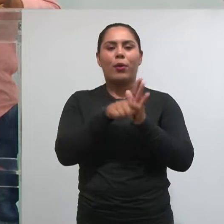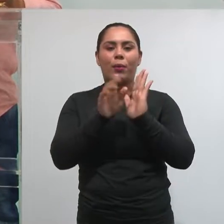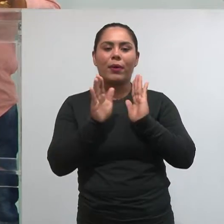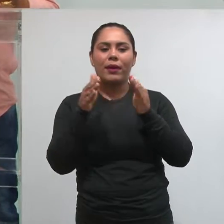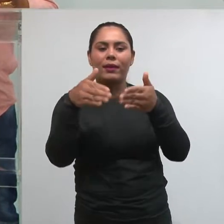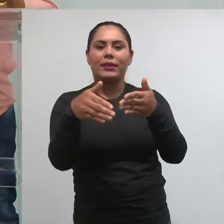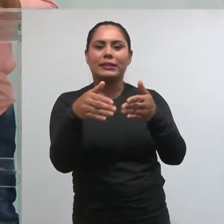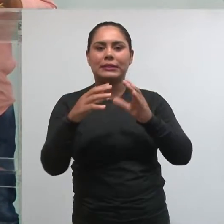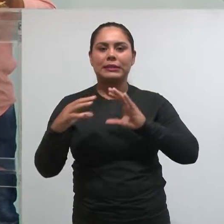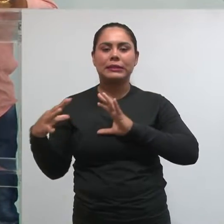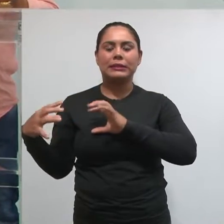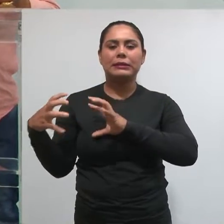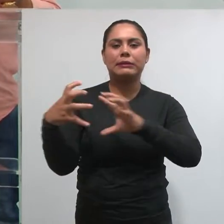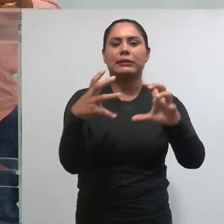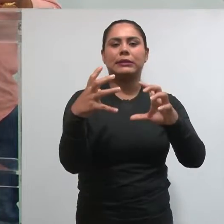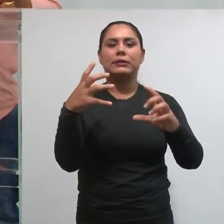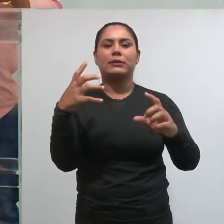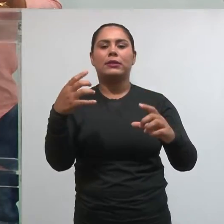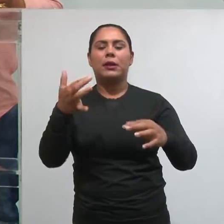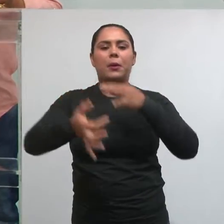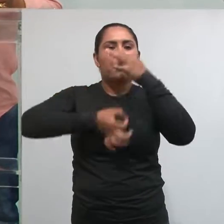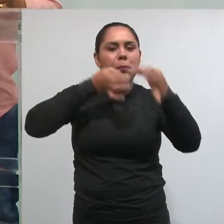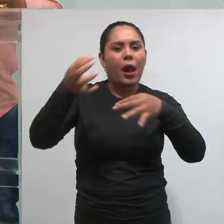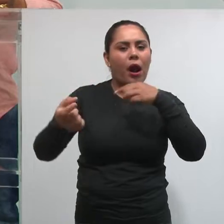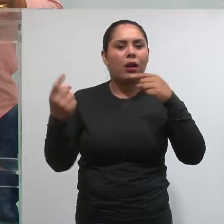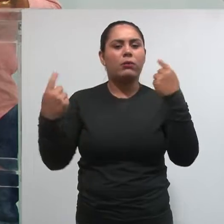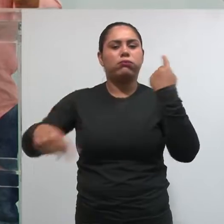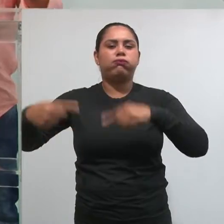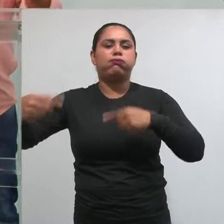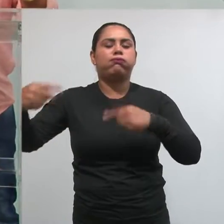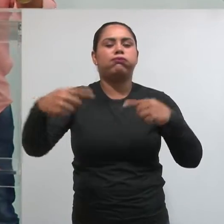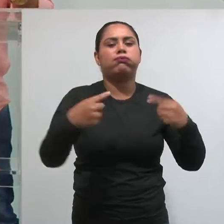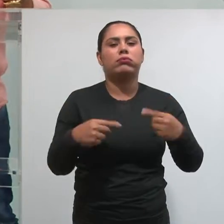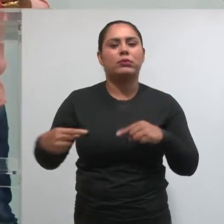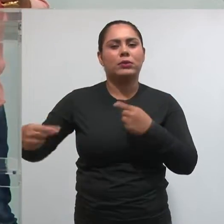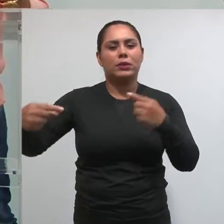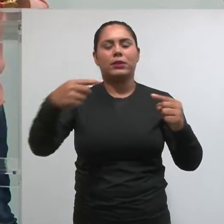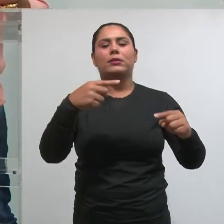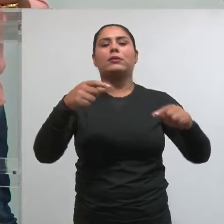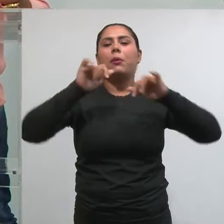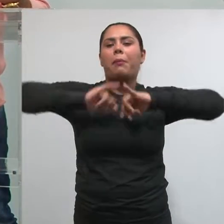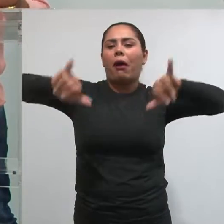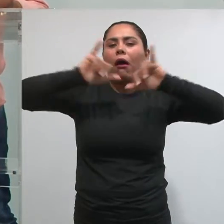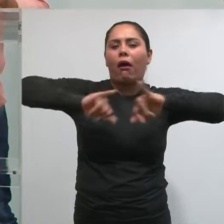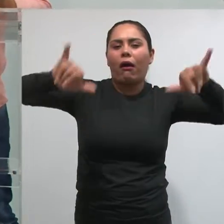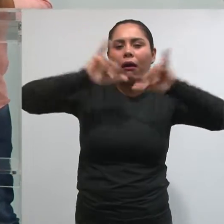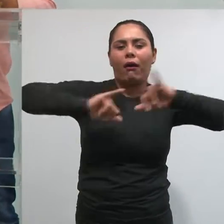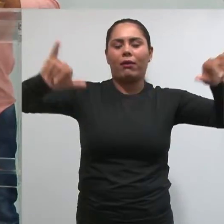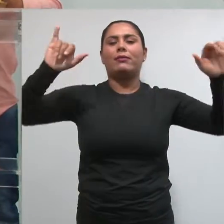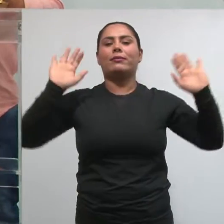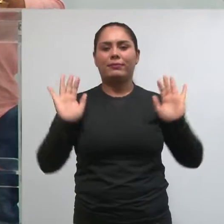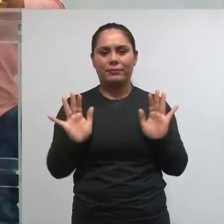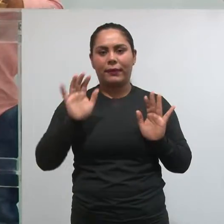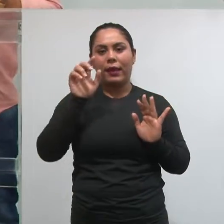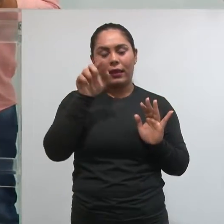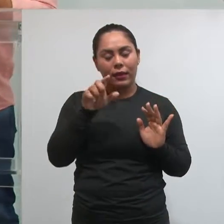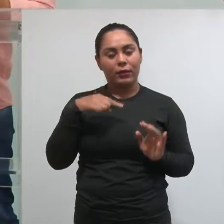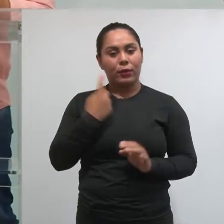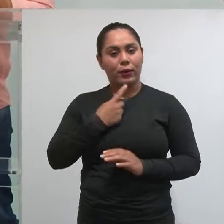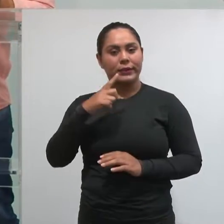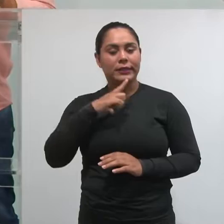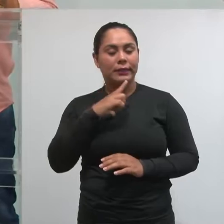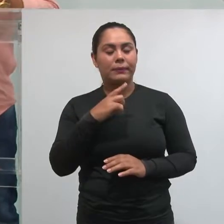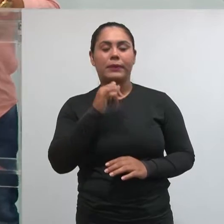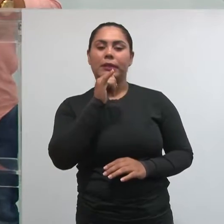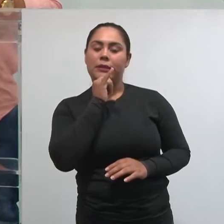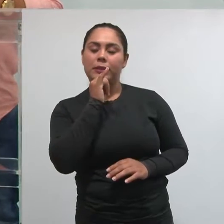situações conflituosas, de debate, né? Que tomam conta da mídia, normalmente. Então, nós temos um grande exemplo